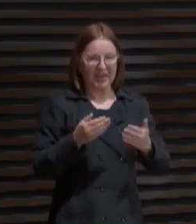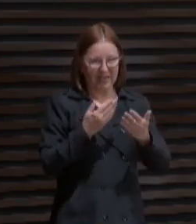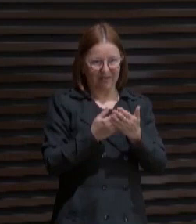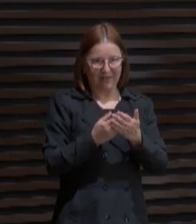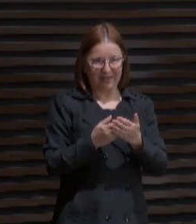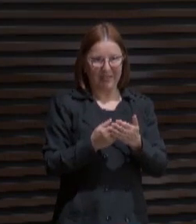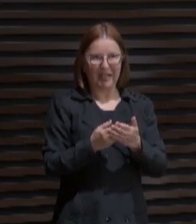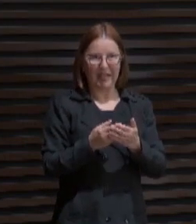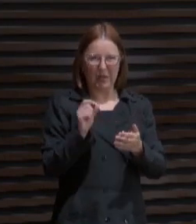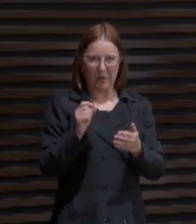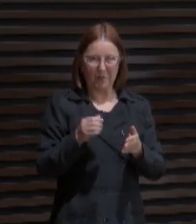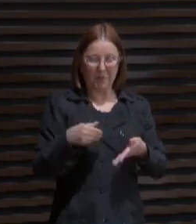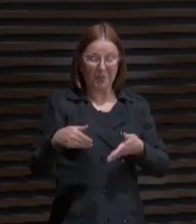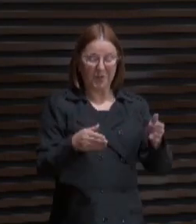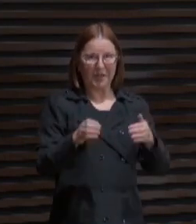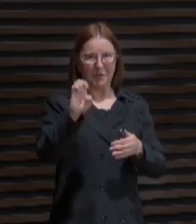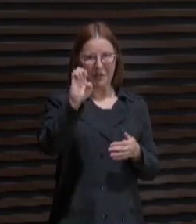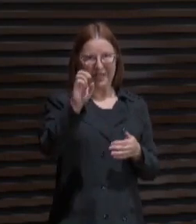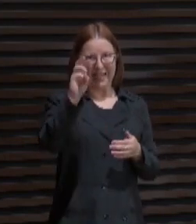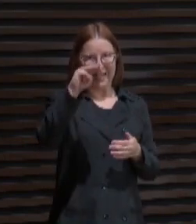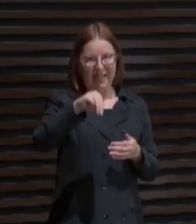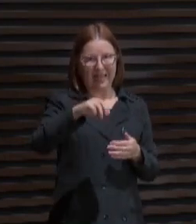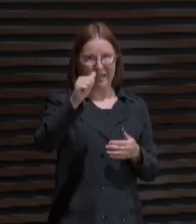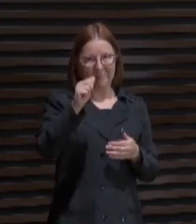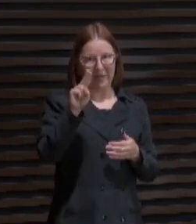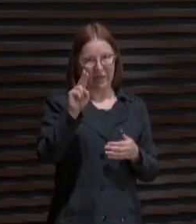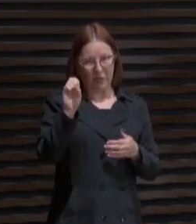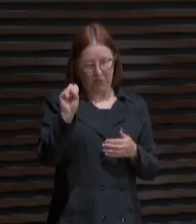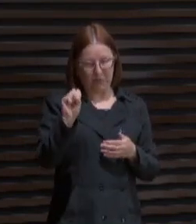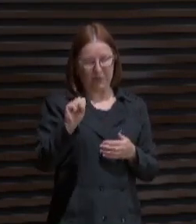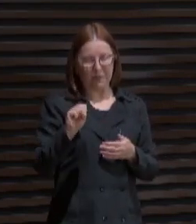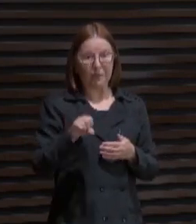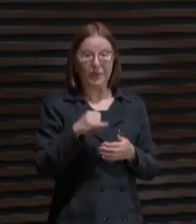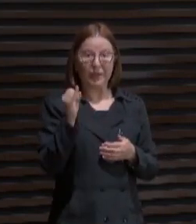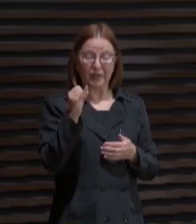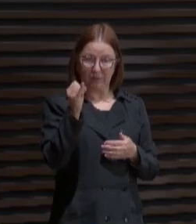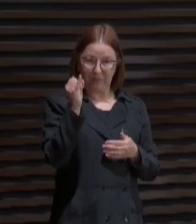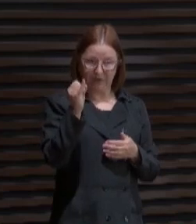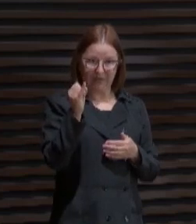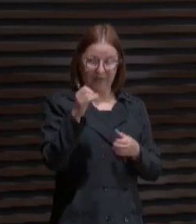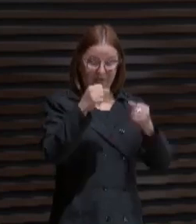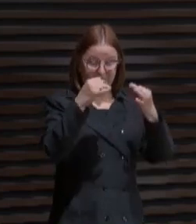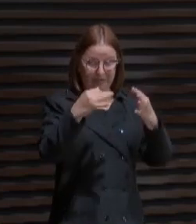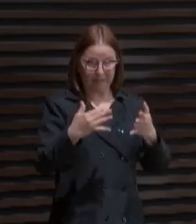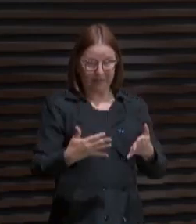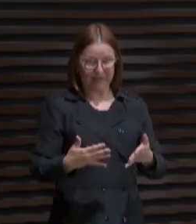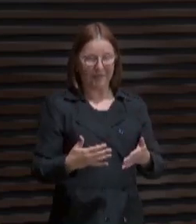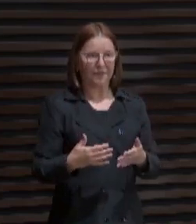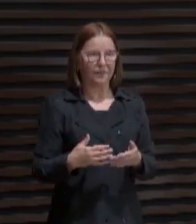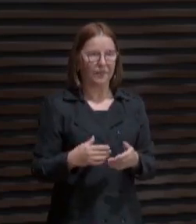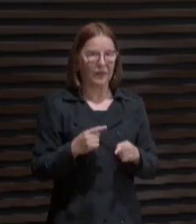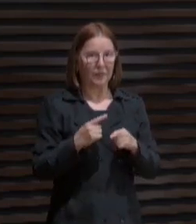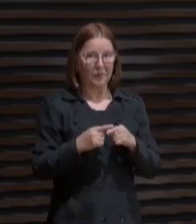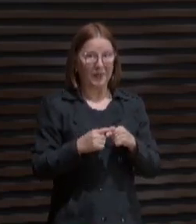exaustiva, mas é importante trazer esse contexto aqui dentro do Evangelho, porque ele está nesse